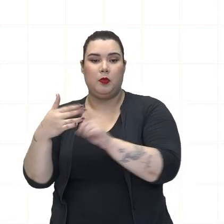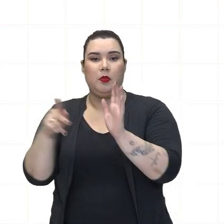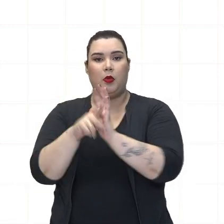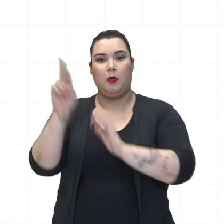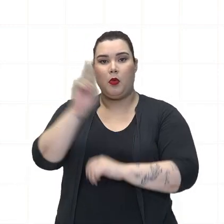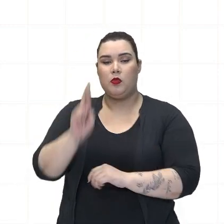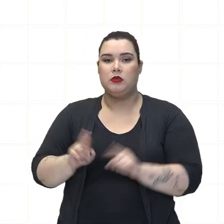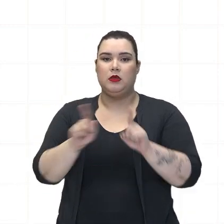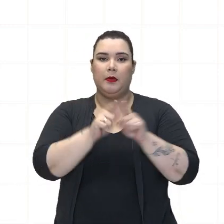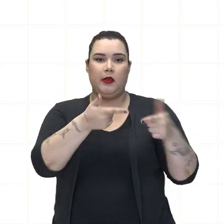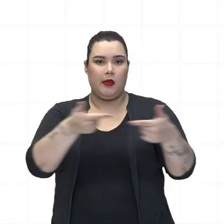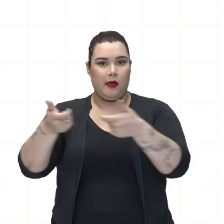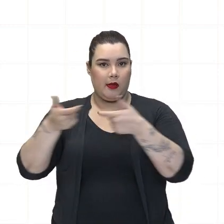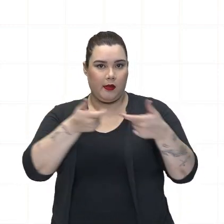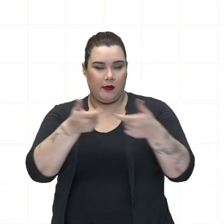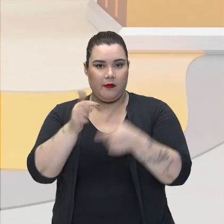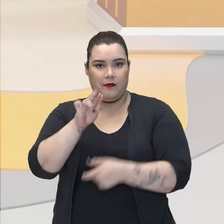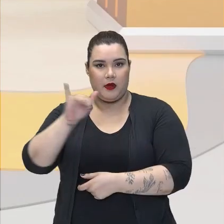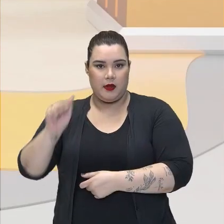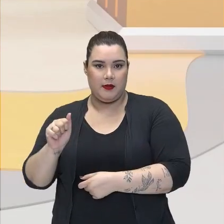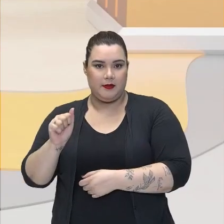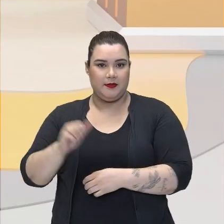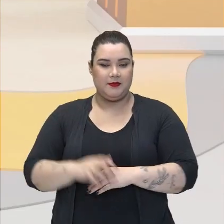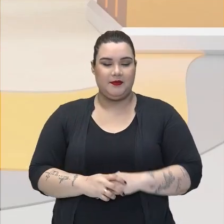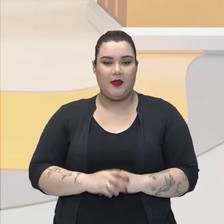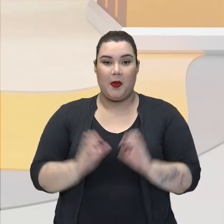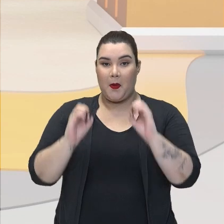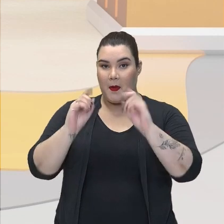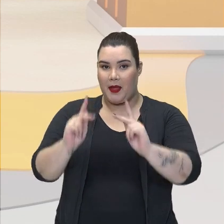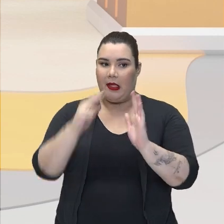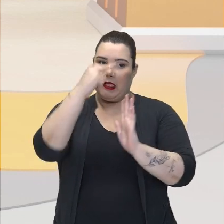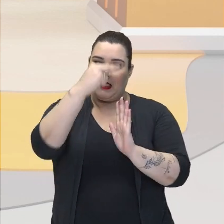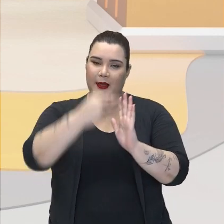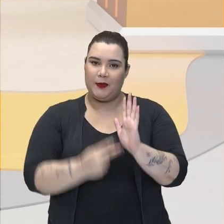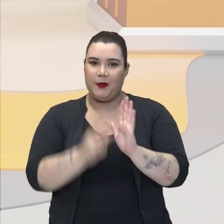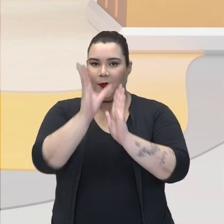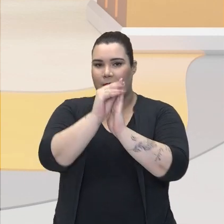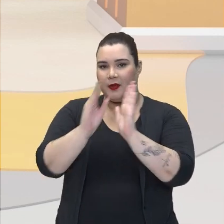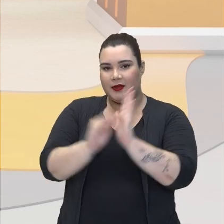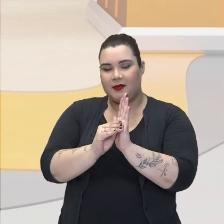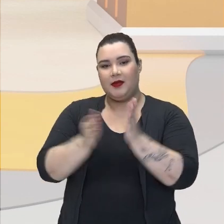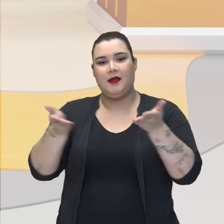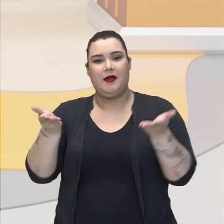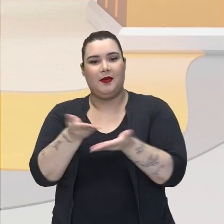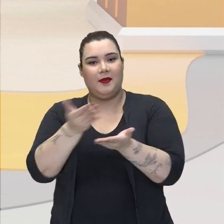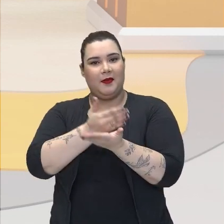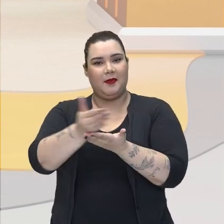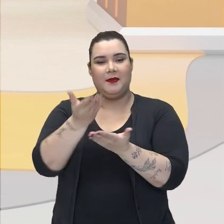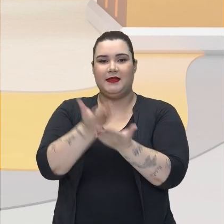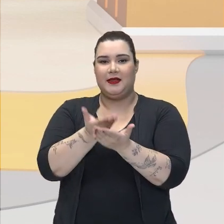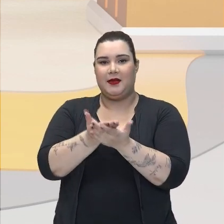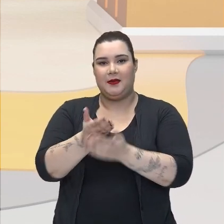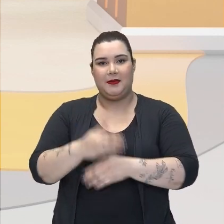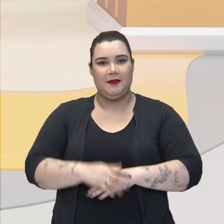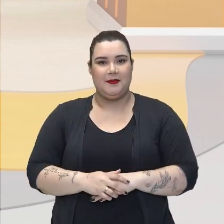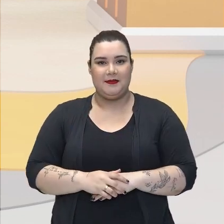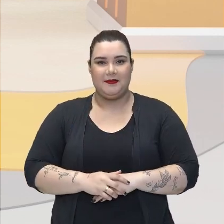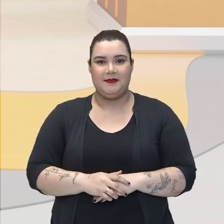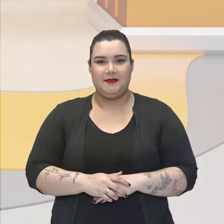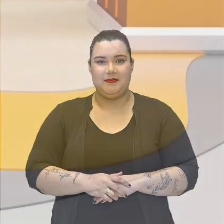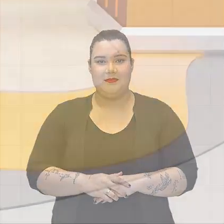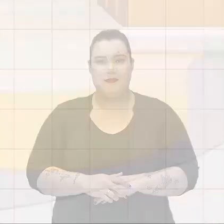na Rússia e a Guerra Fria. Feita a apresentação do objeto de conhecimento, a gente vai dar início à nossa